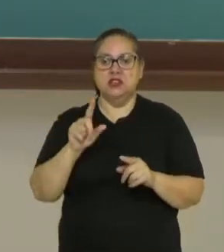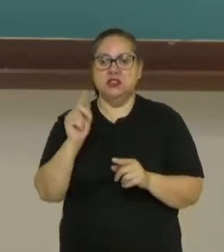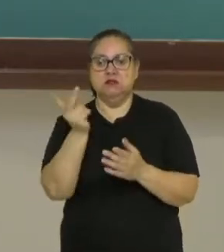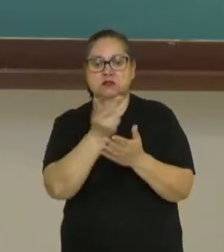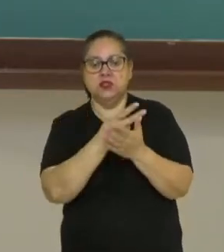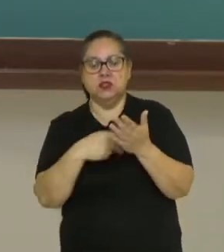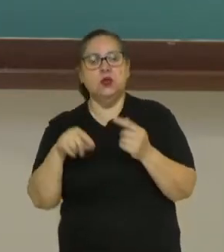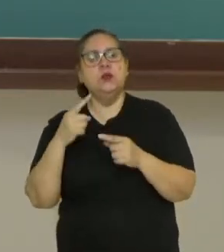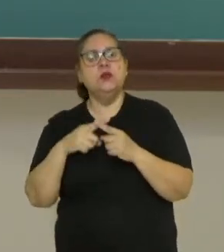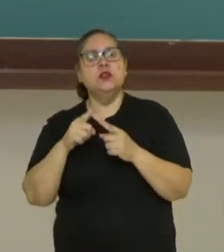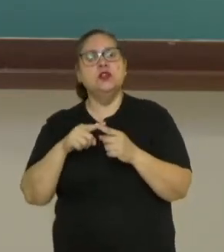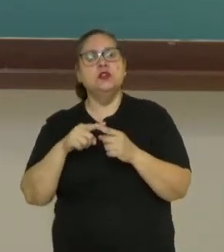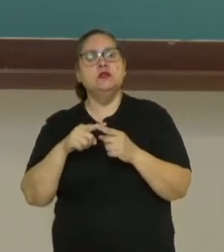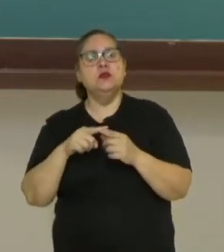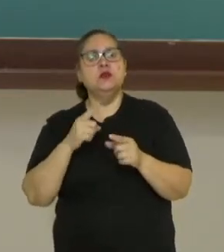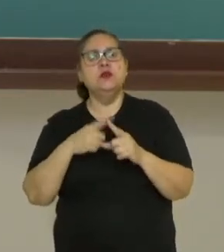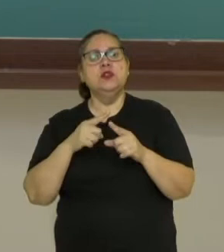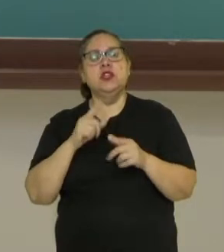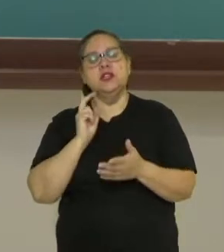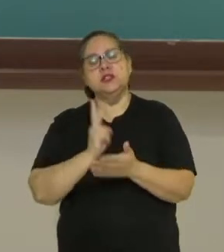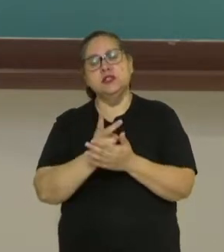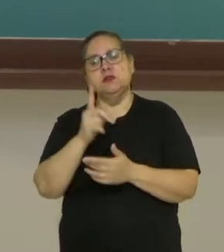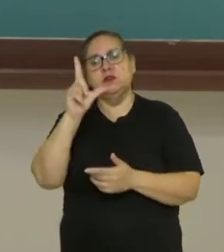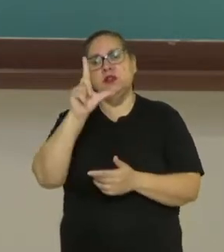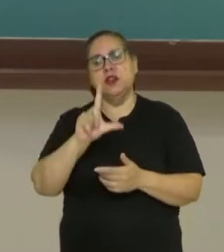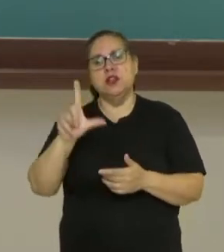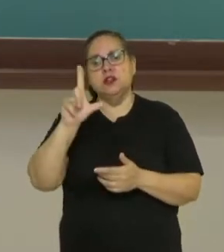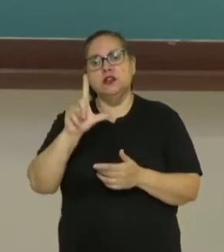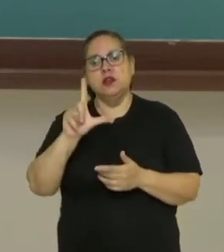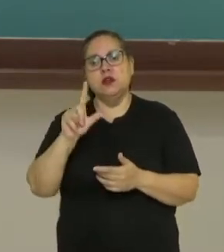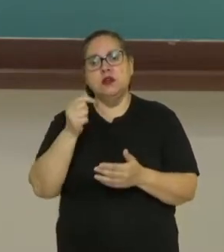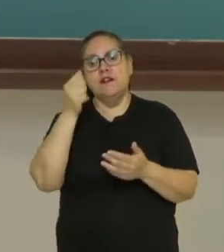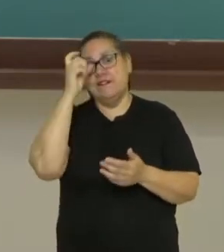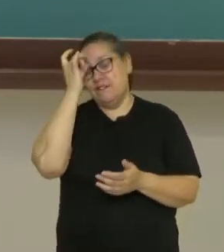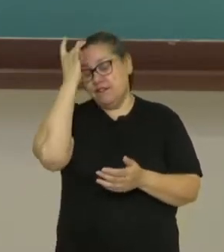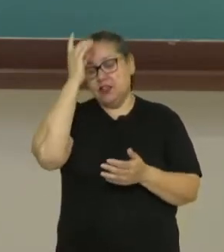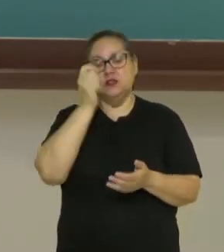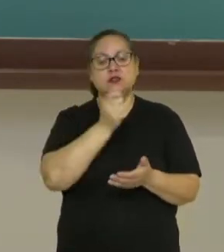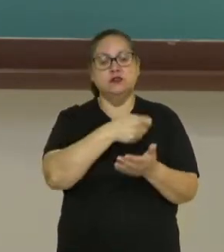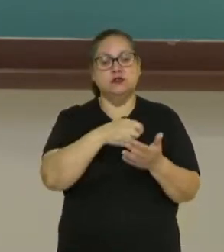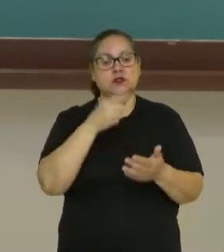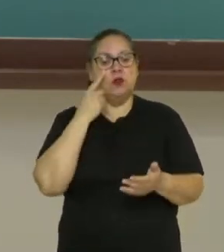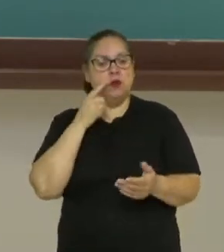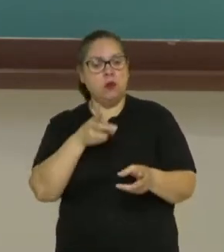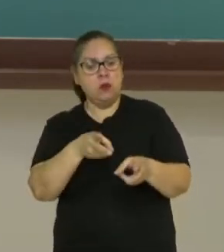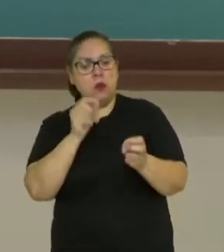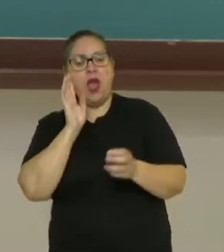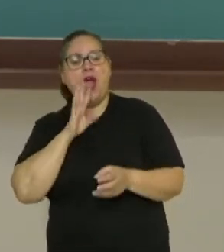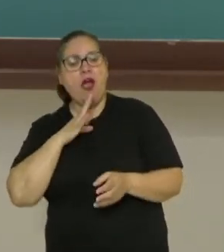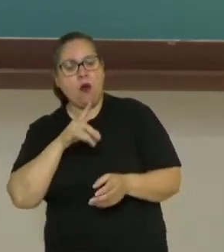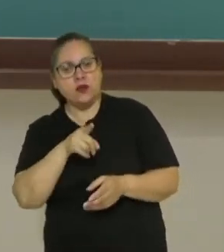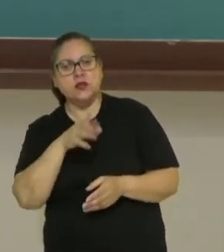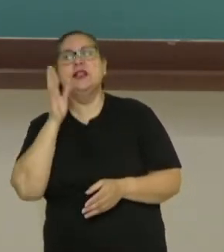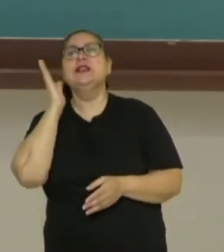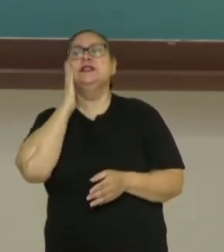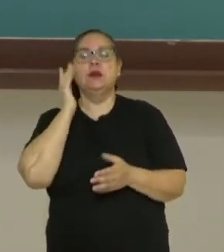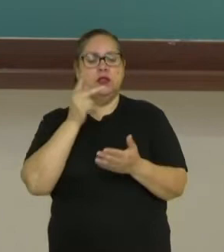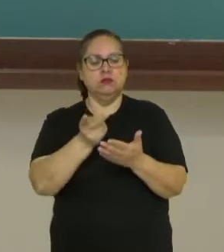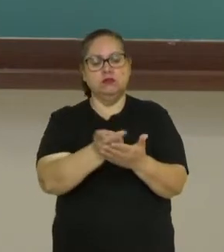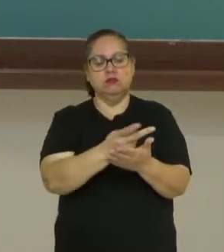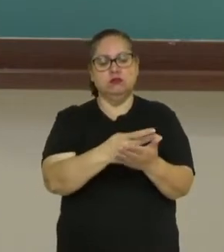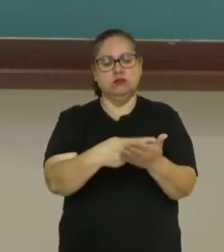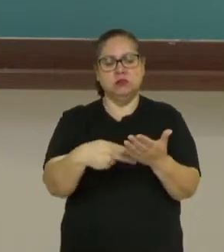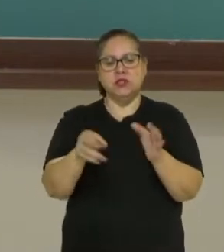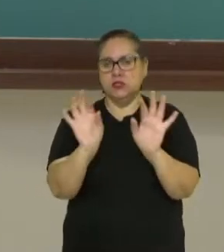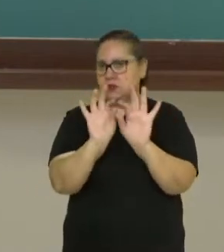faço isso? Por que que a gente sempre usa letra? Pela facilidade de escrever e identificar. Você sabe que desenhar,